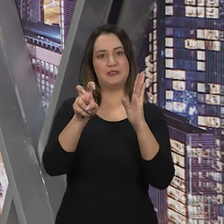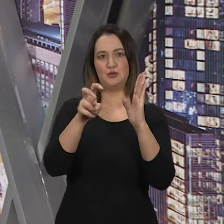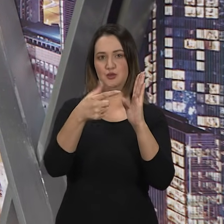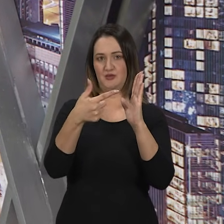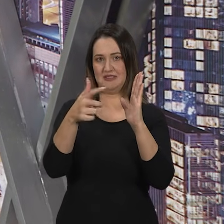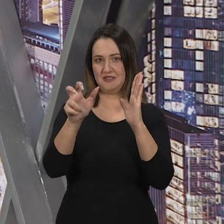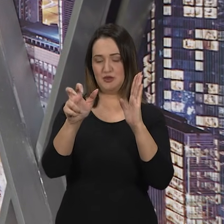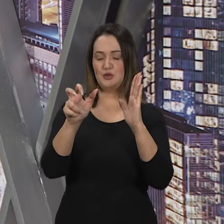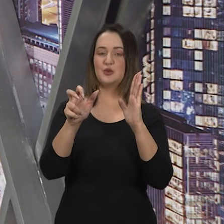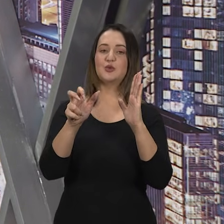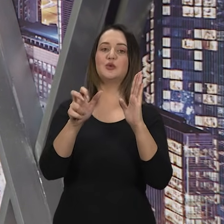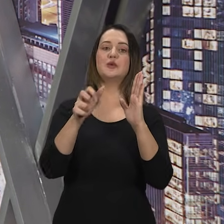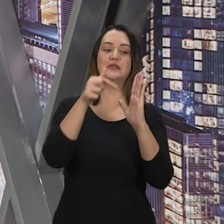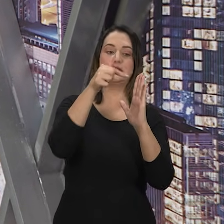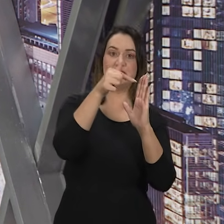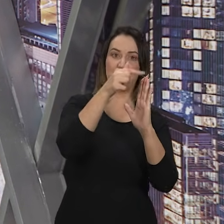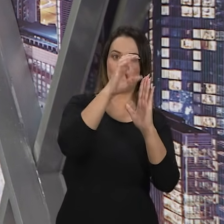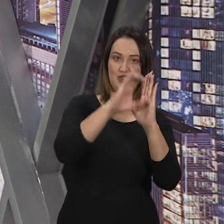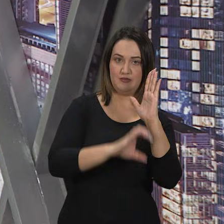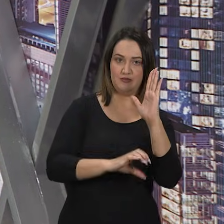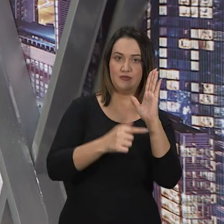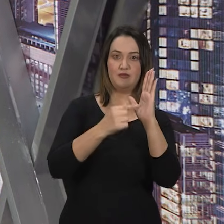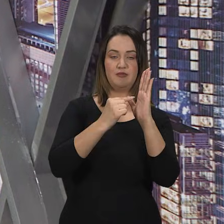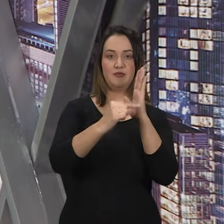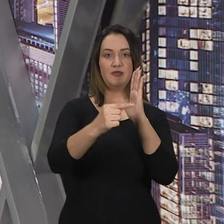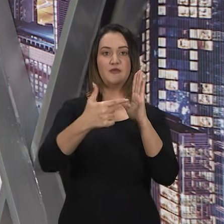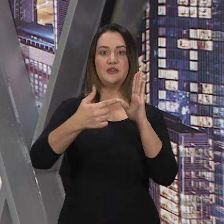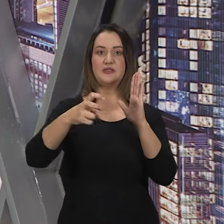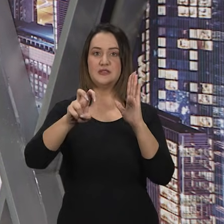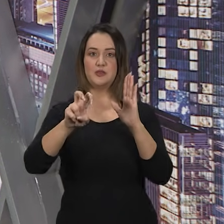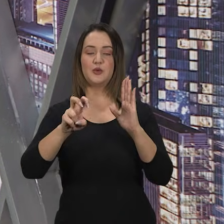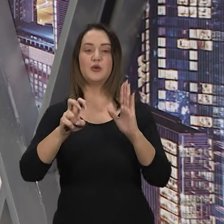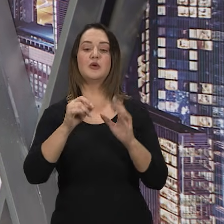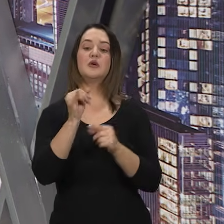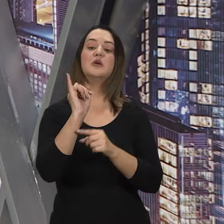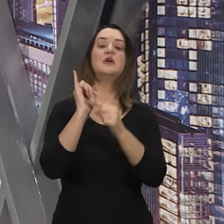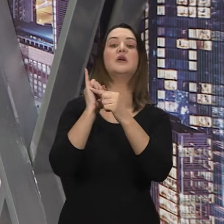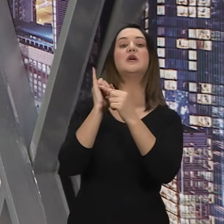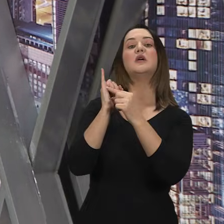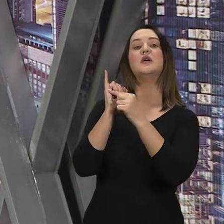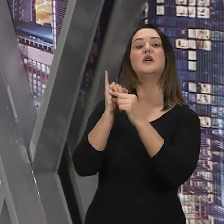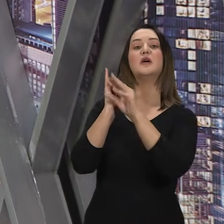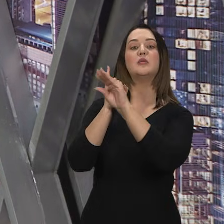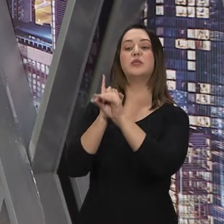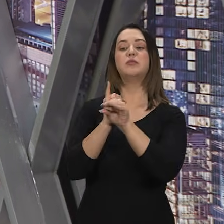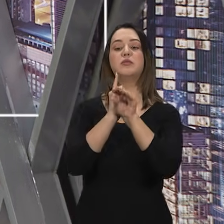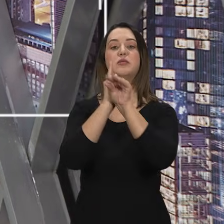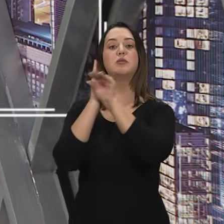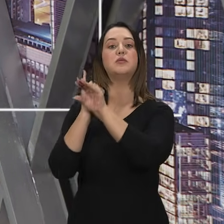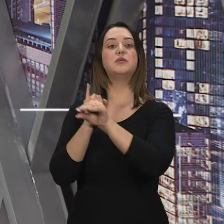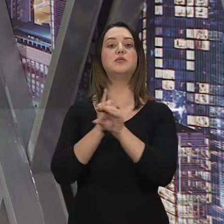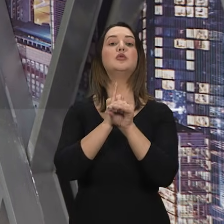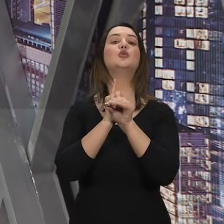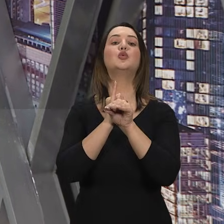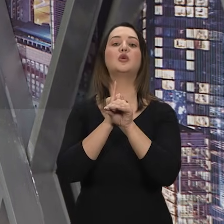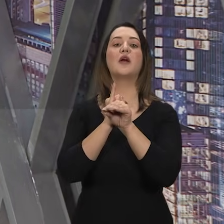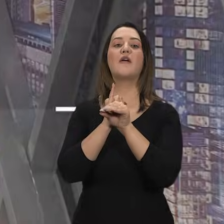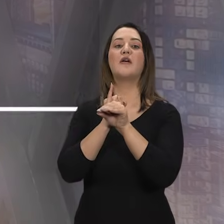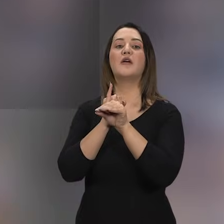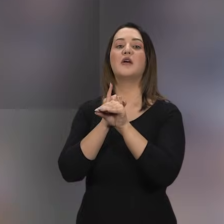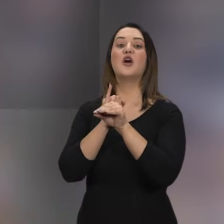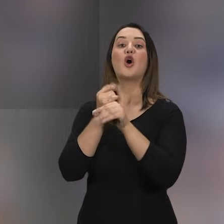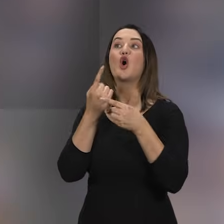vamos para o versículo 25, 7, 25. Falando da ponta pequena, falando daquele chifre pequeno, diz